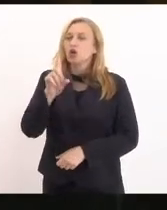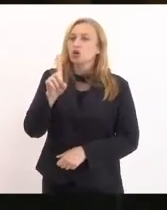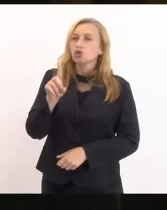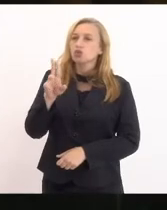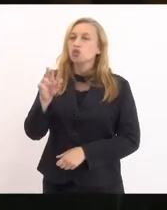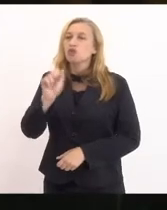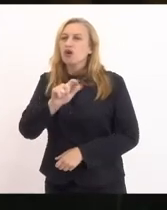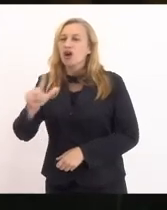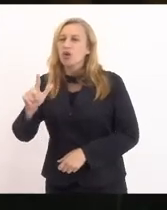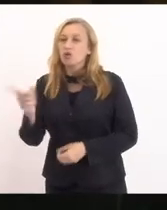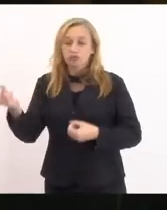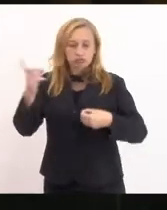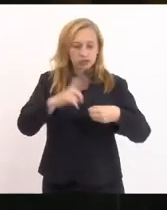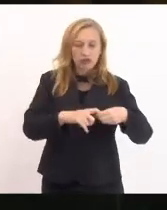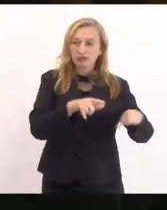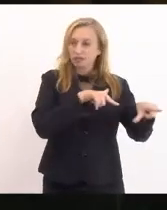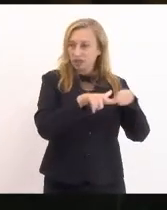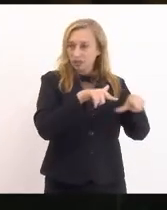voltava para o trabalho.